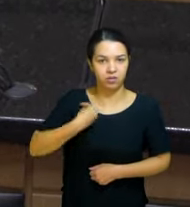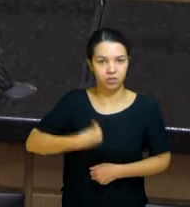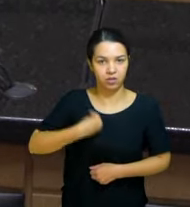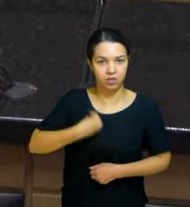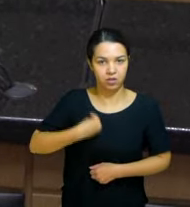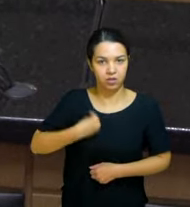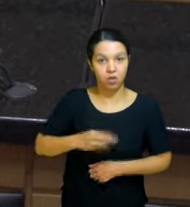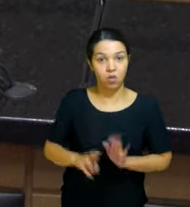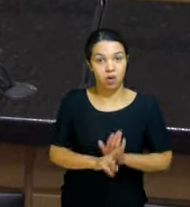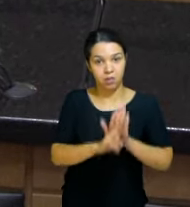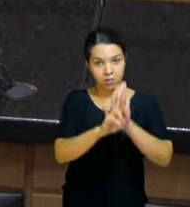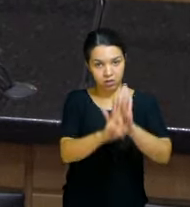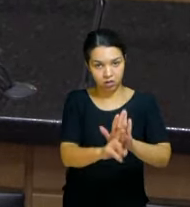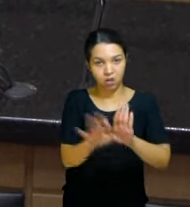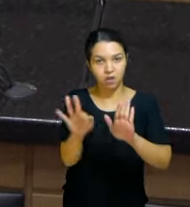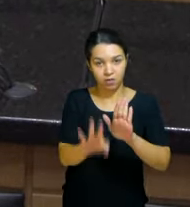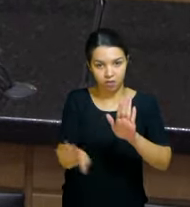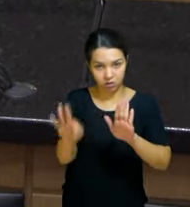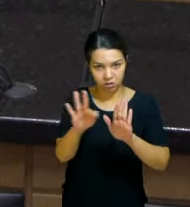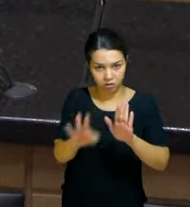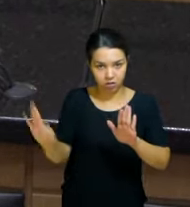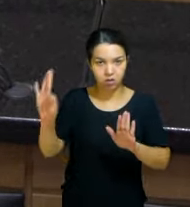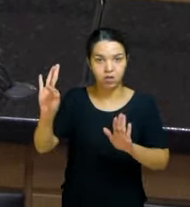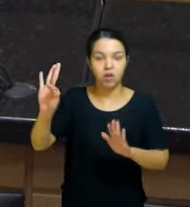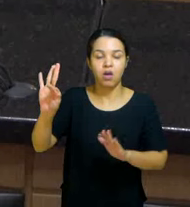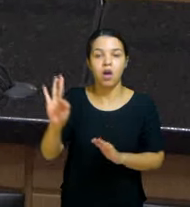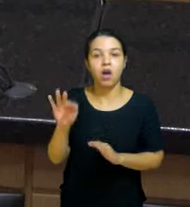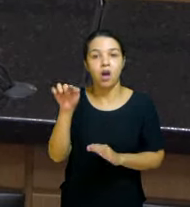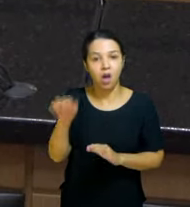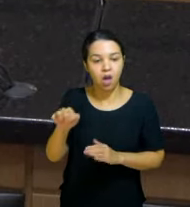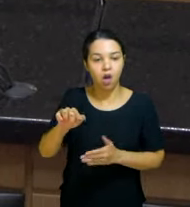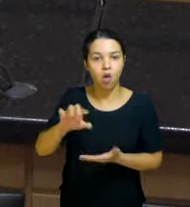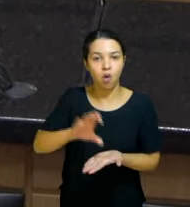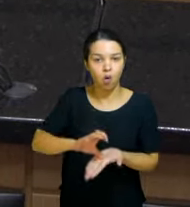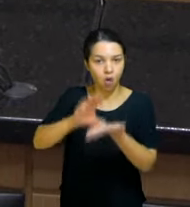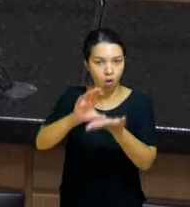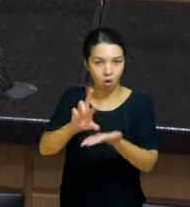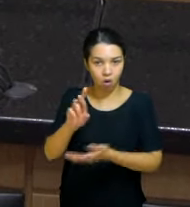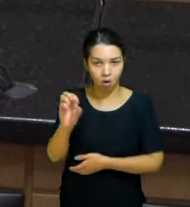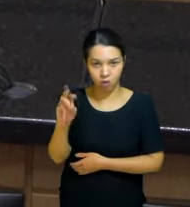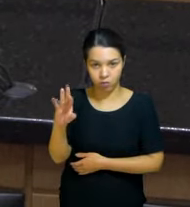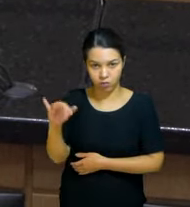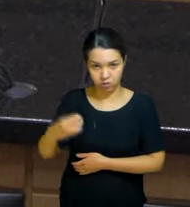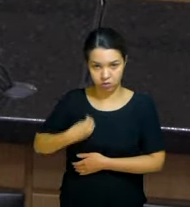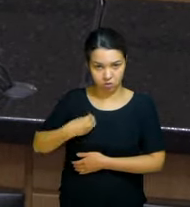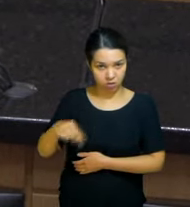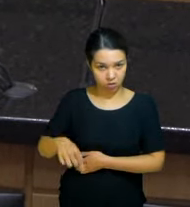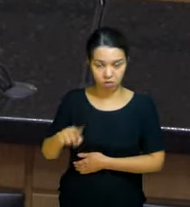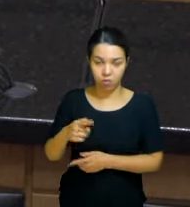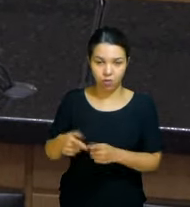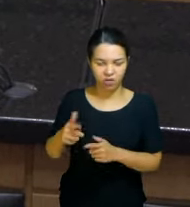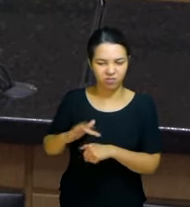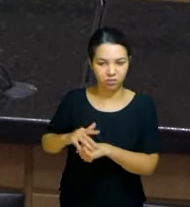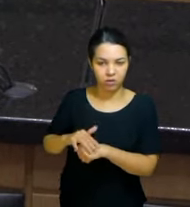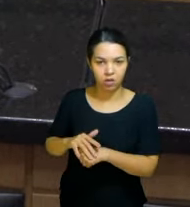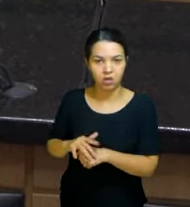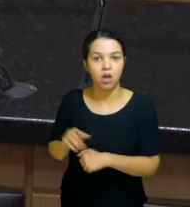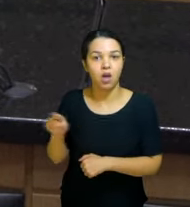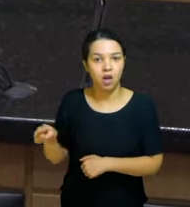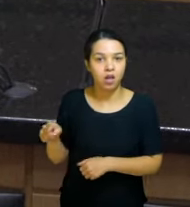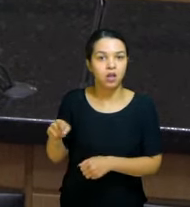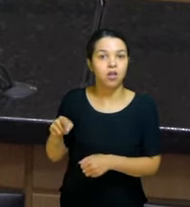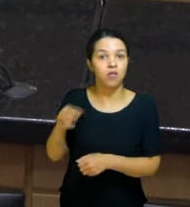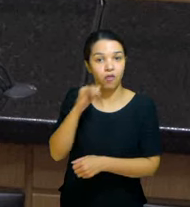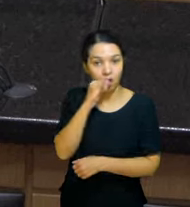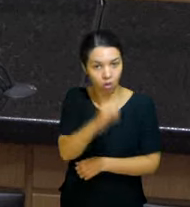das federações, conselheiro Robson Vieira, que não se faz presente aqui hoje, por uma questão de saúde, ele orientou o presidente